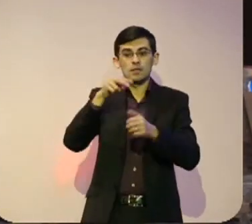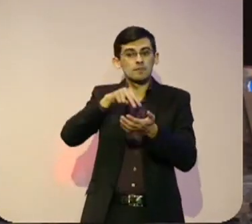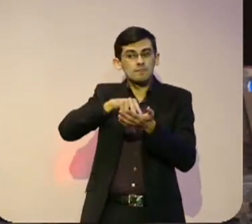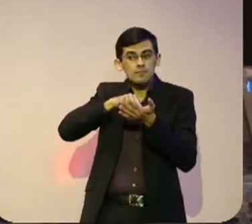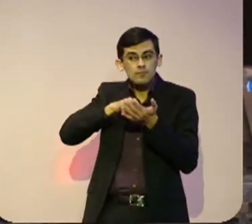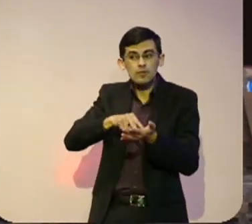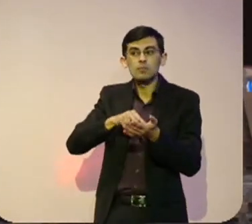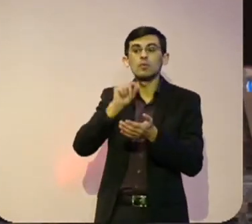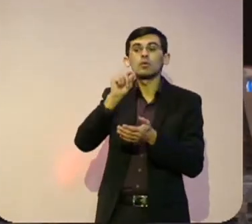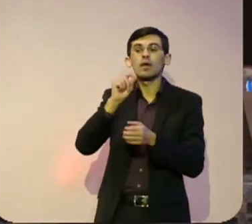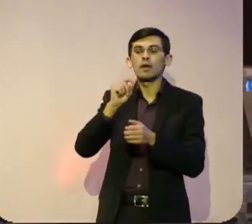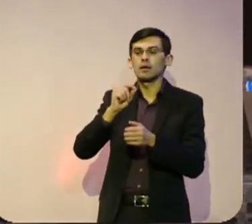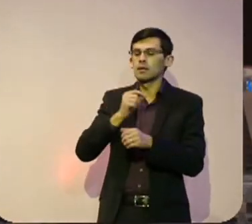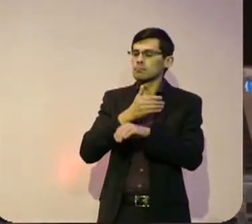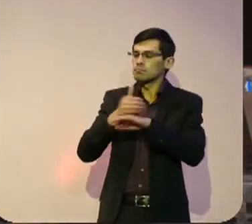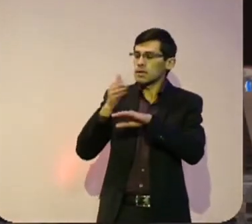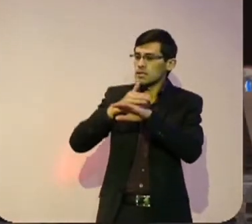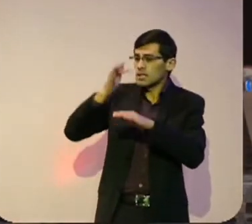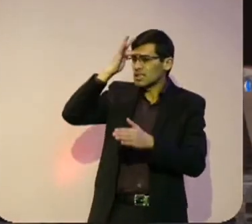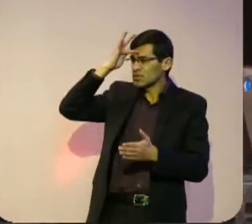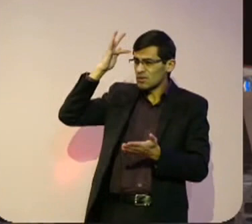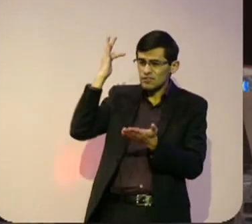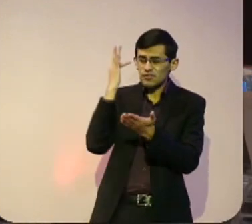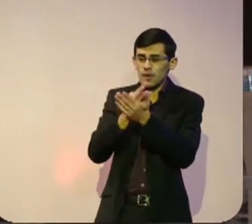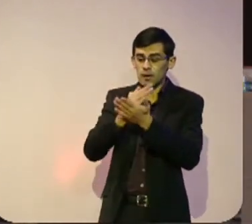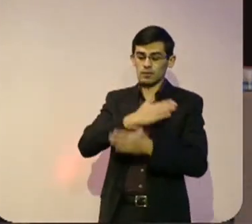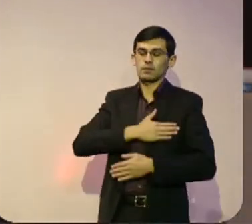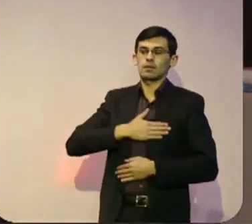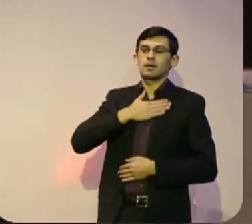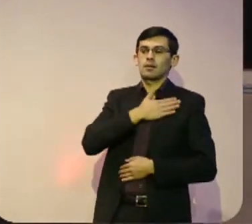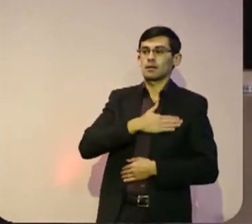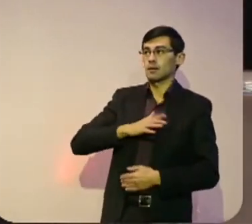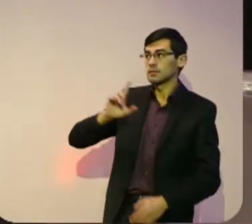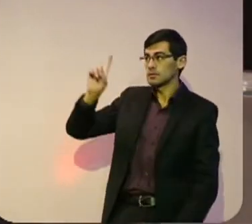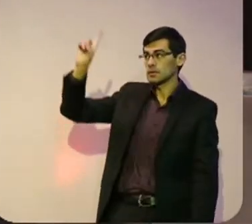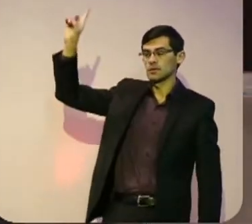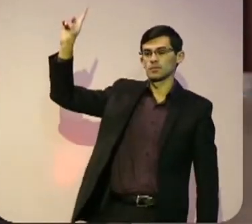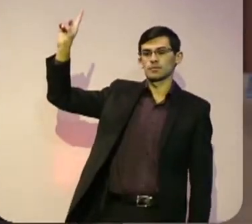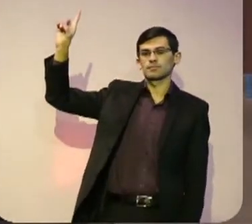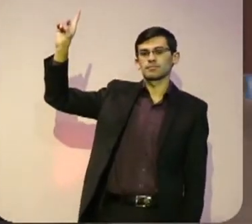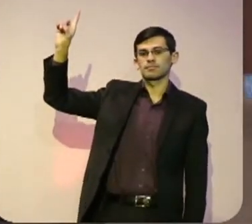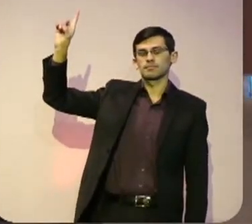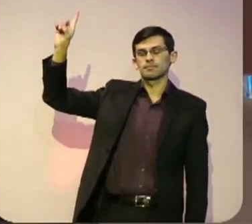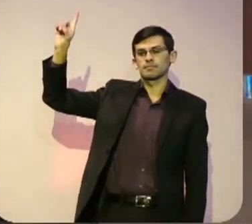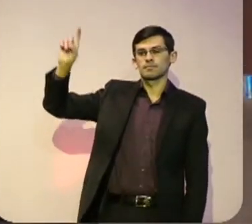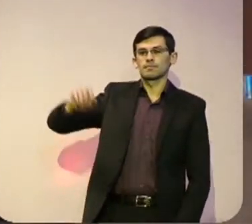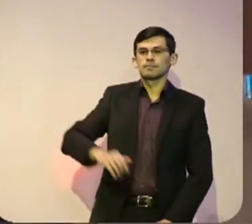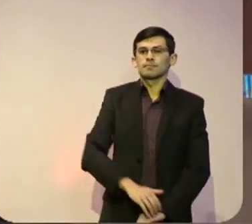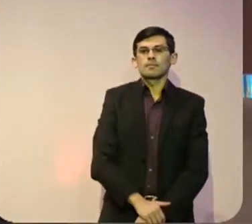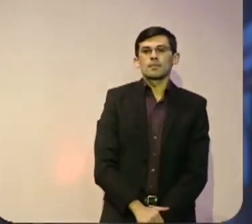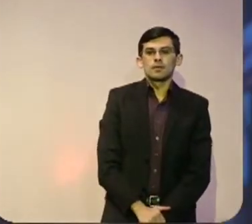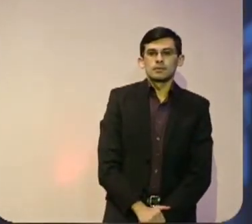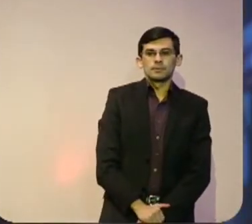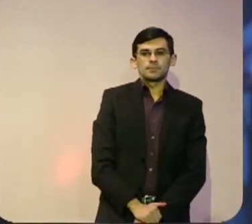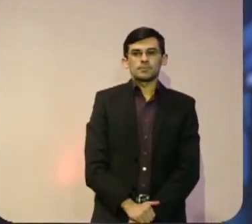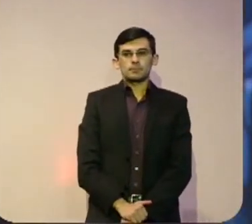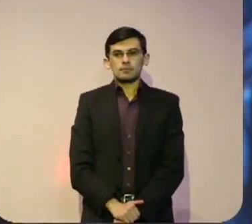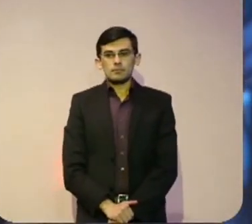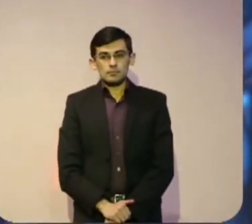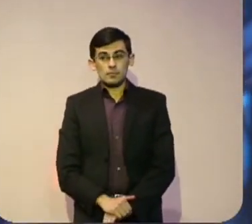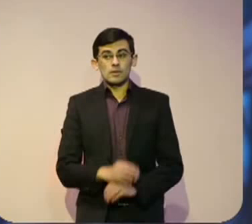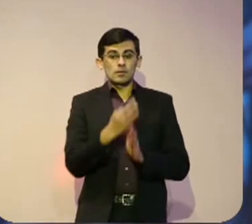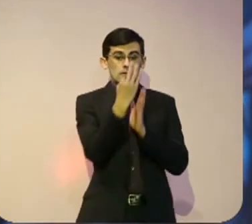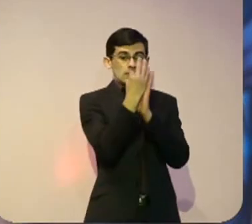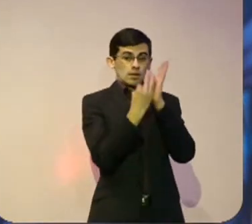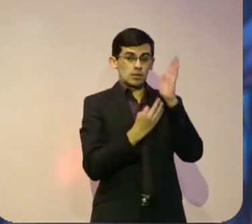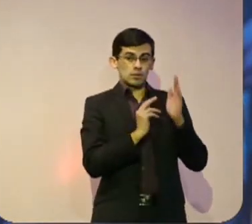permanece vivendo uma vida de fé que agrada o coração do Pai. Esse é o texto